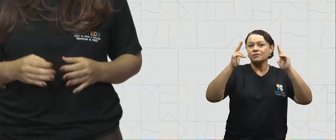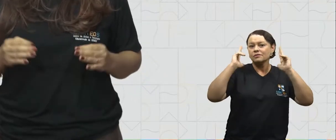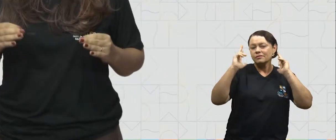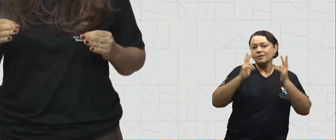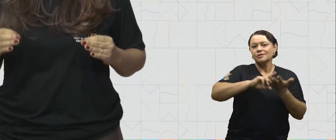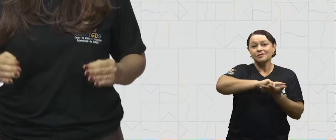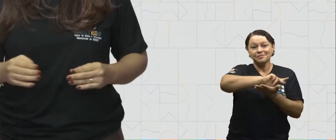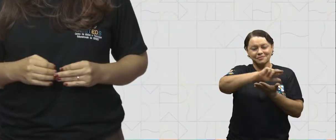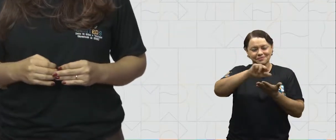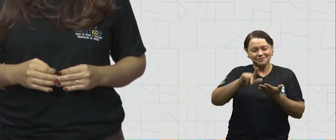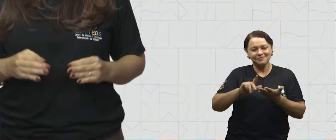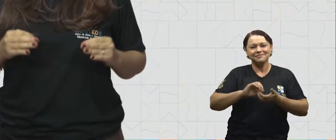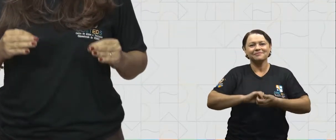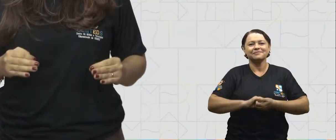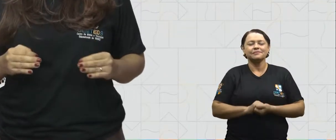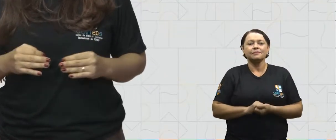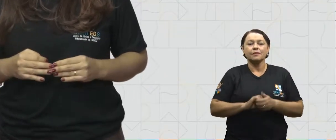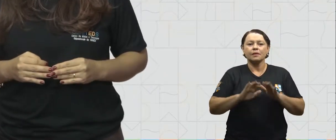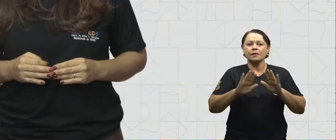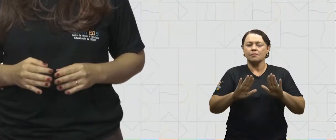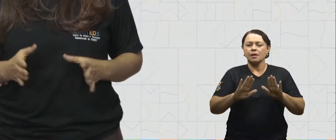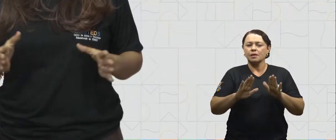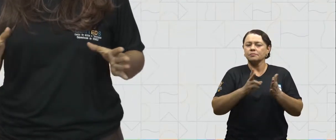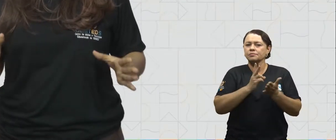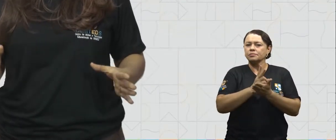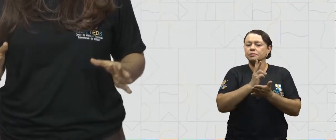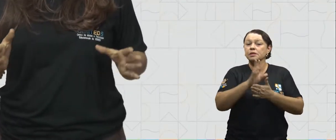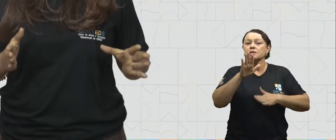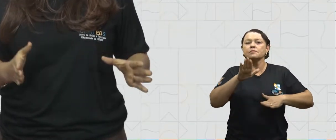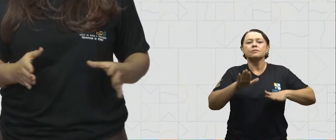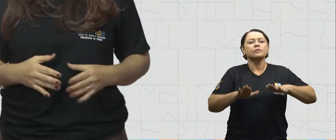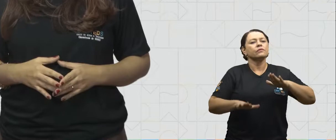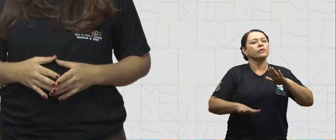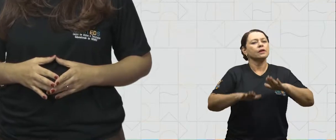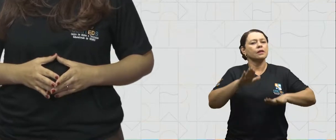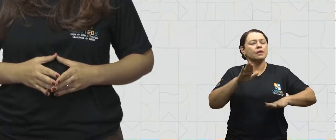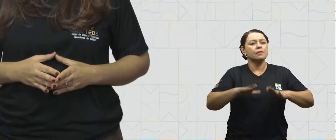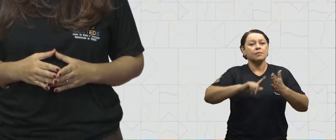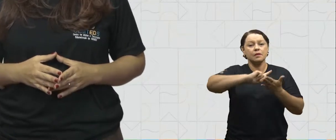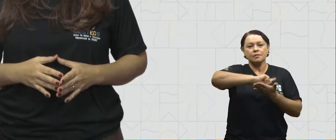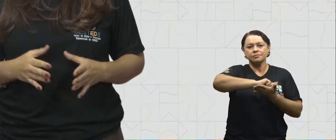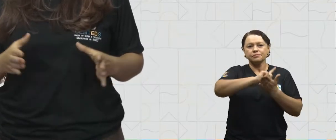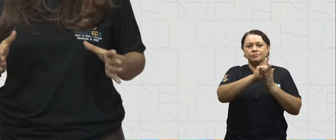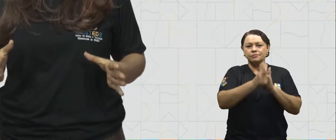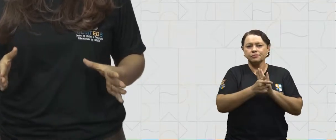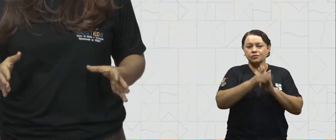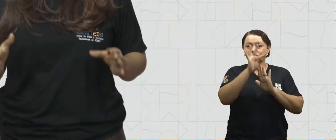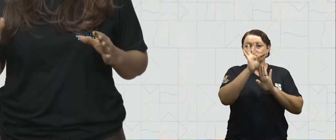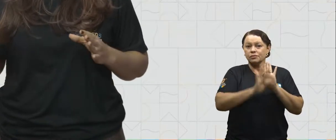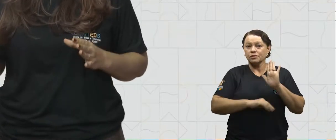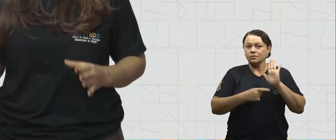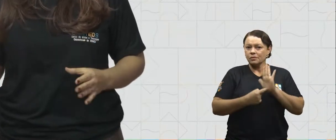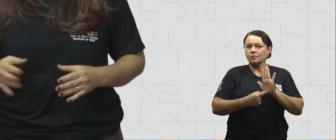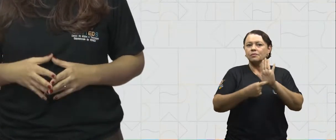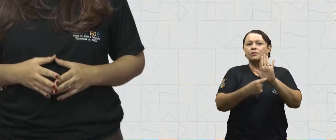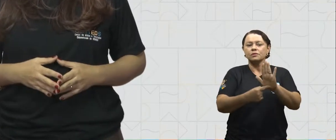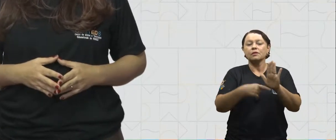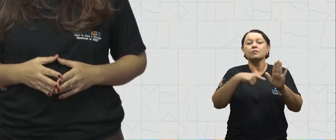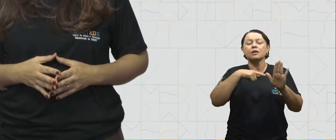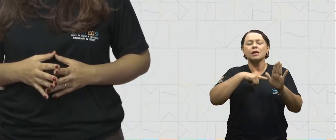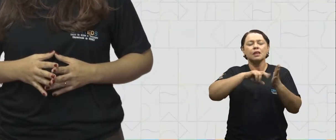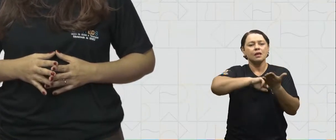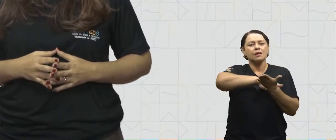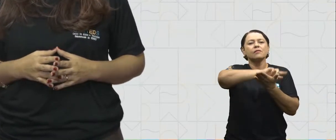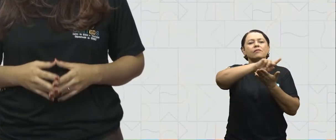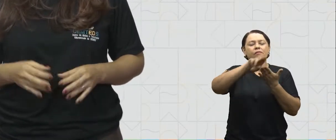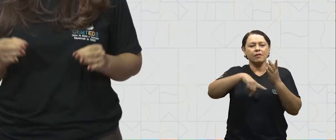mais. Todavia, isso vai depender do gênero textual apresentado. E existem muitos na